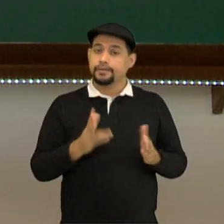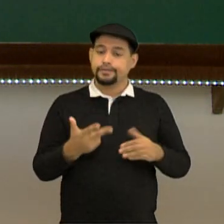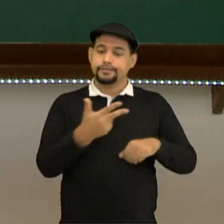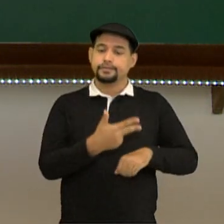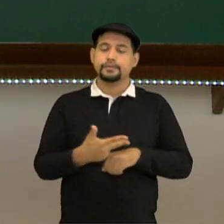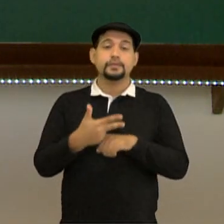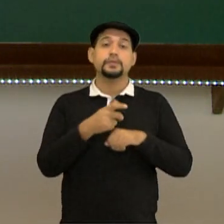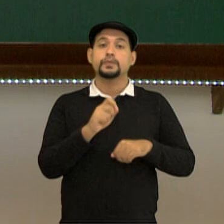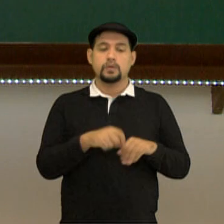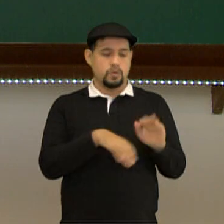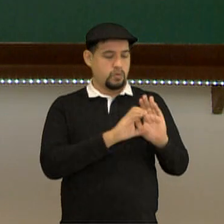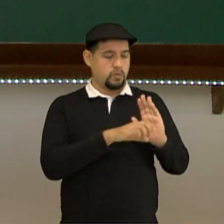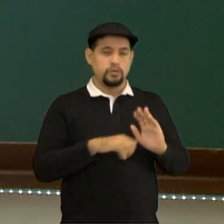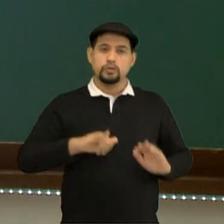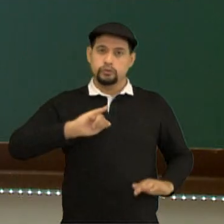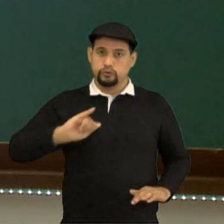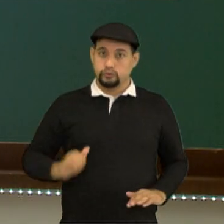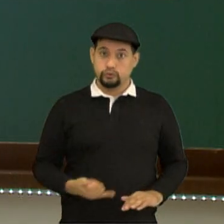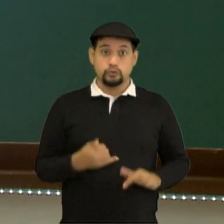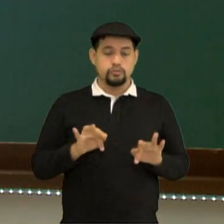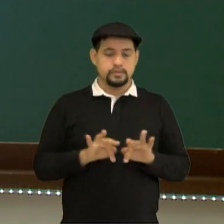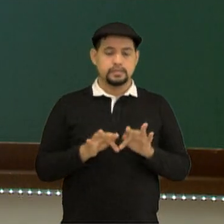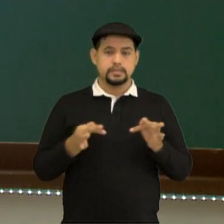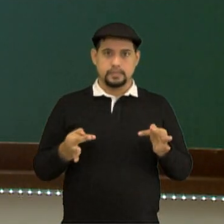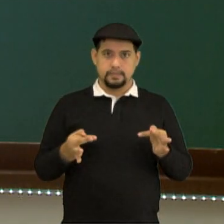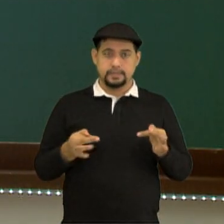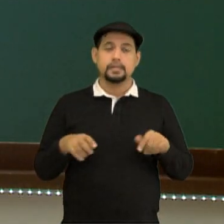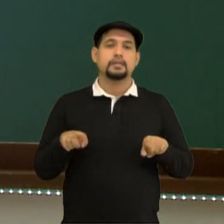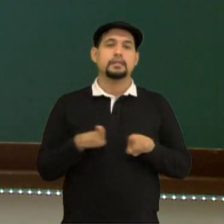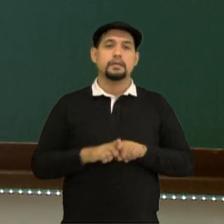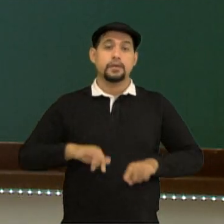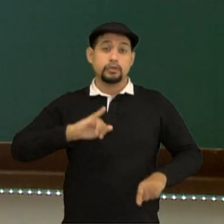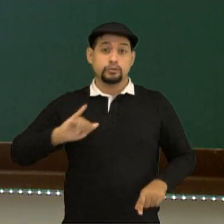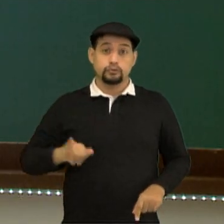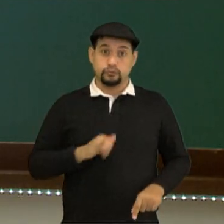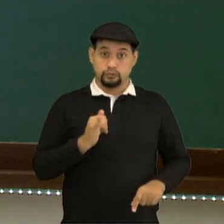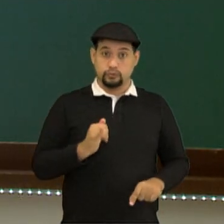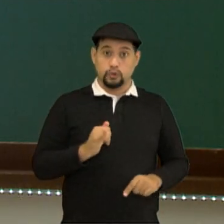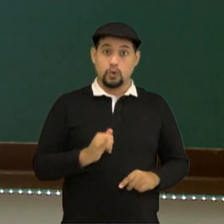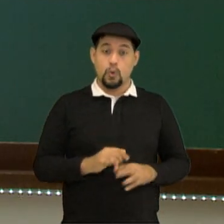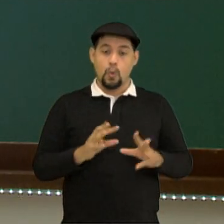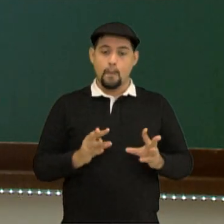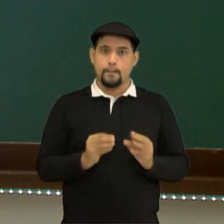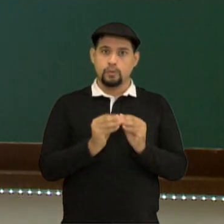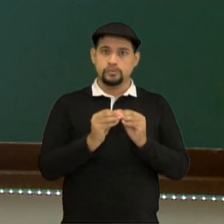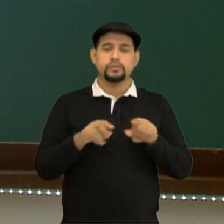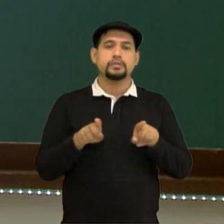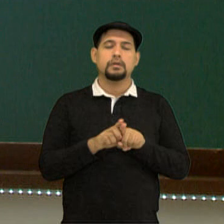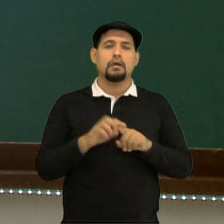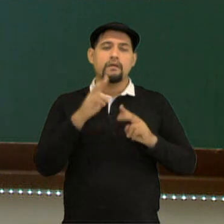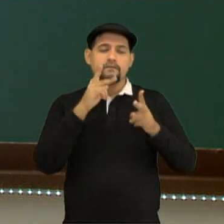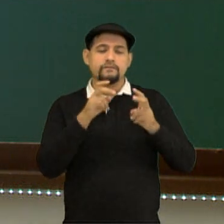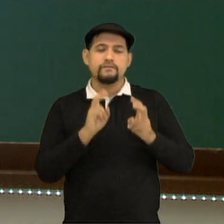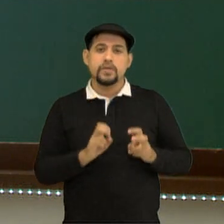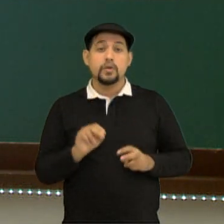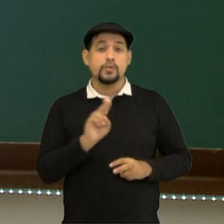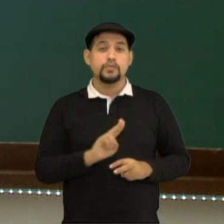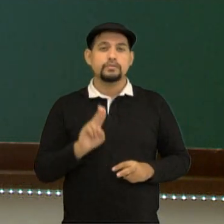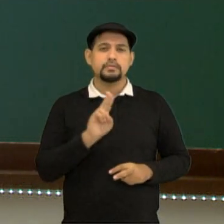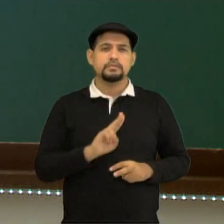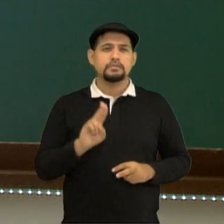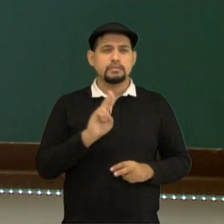o conceito de juros simples, o conceito de juro composto e vamos ver aplicar